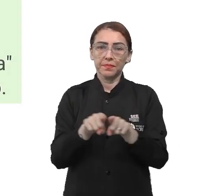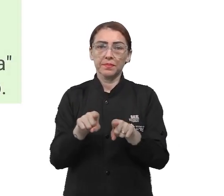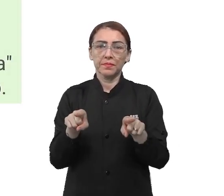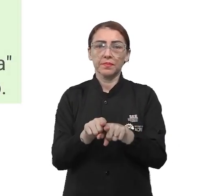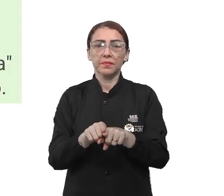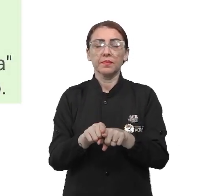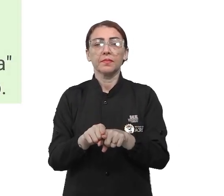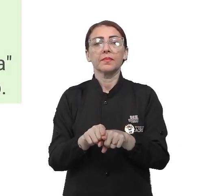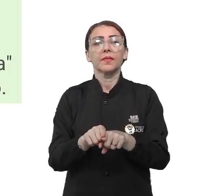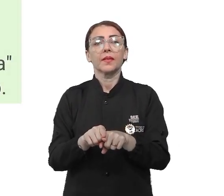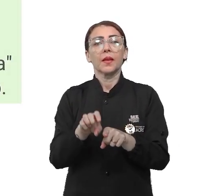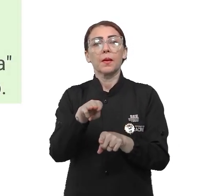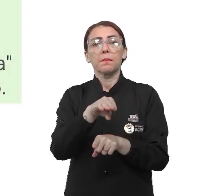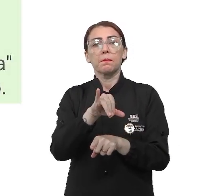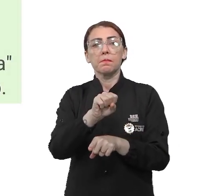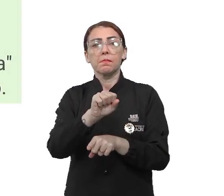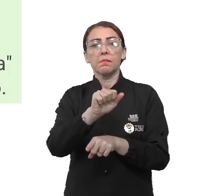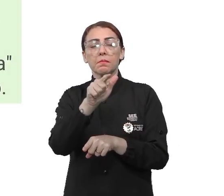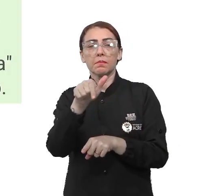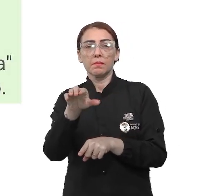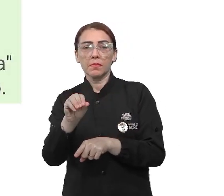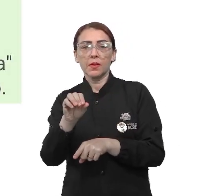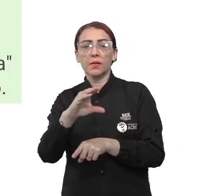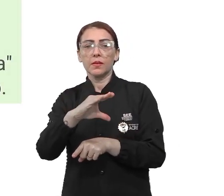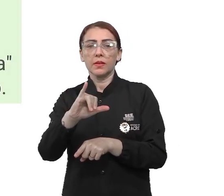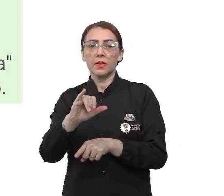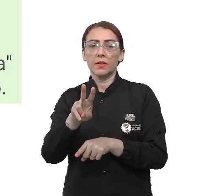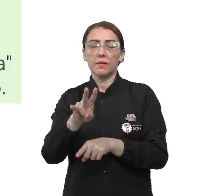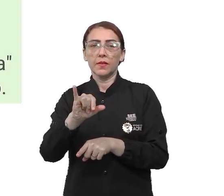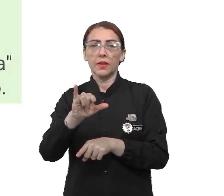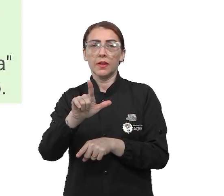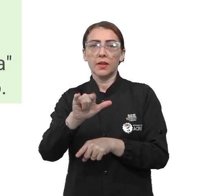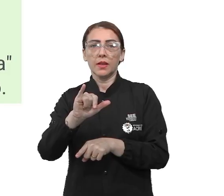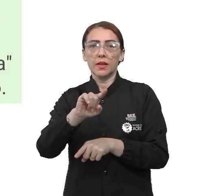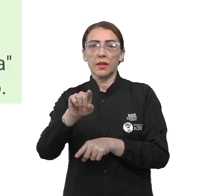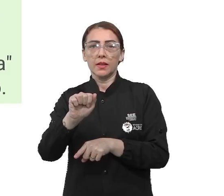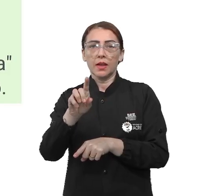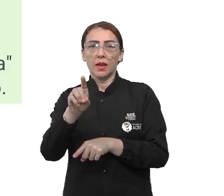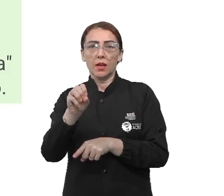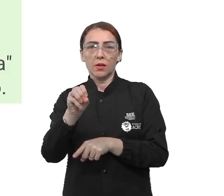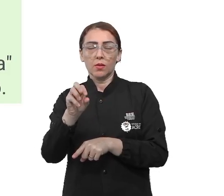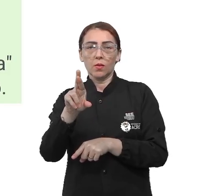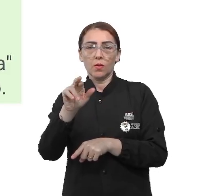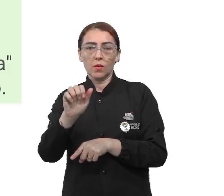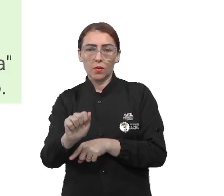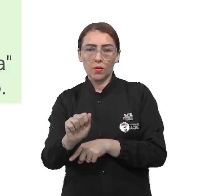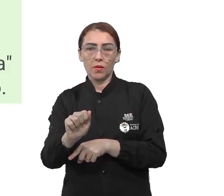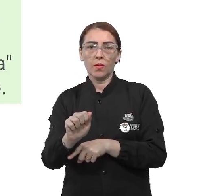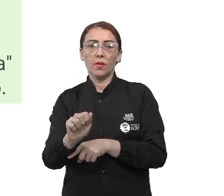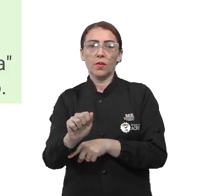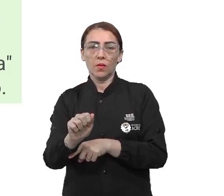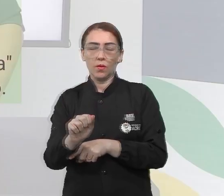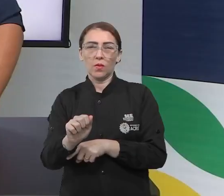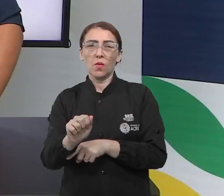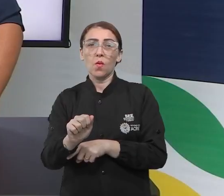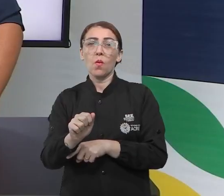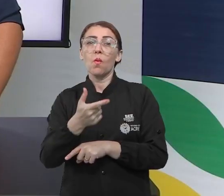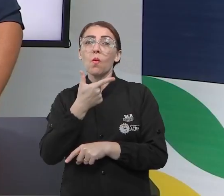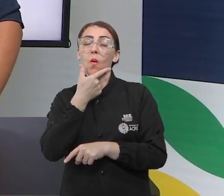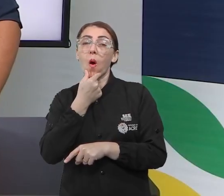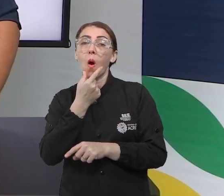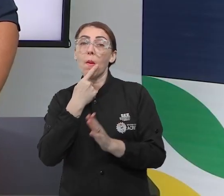missão civilizadora, que vão chamar aí muitos historiadores de o fardo do homem